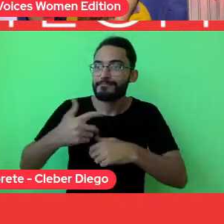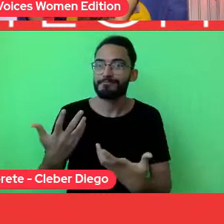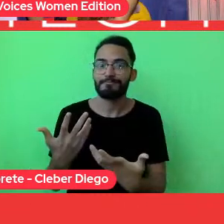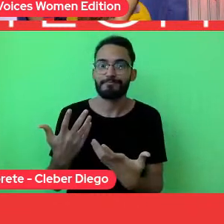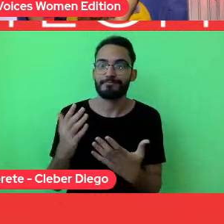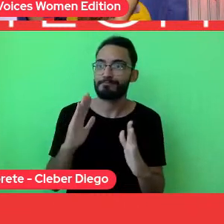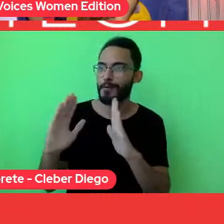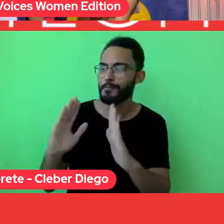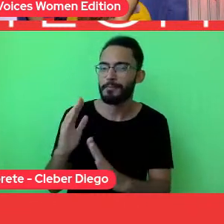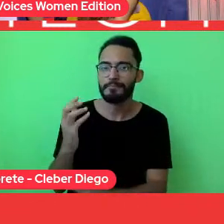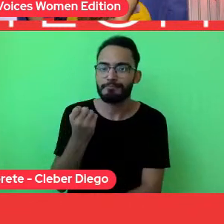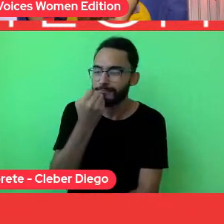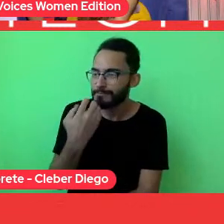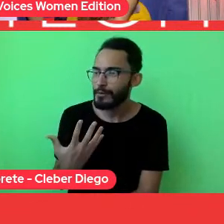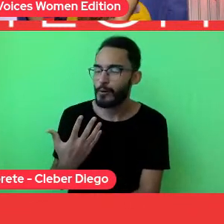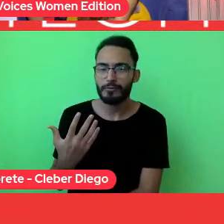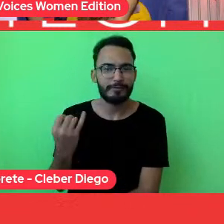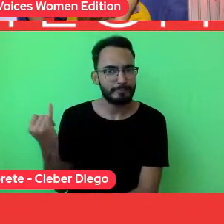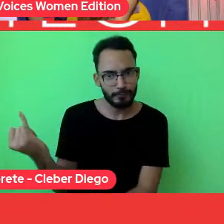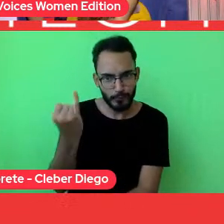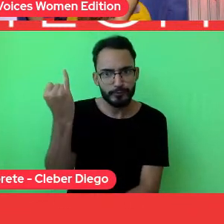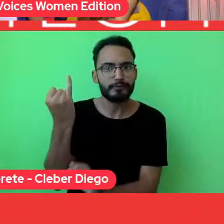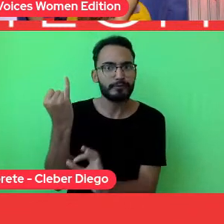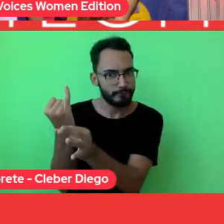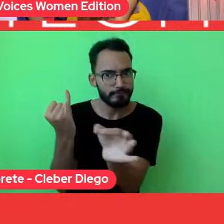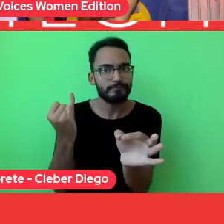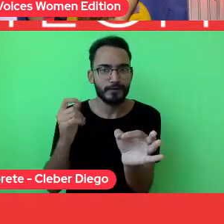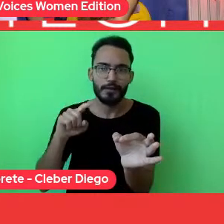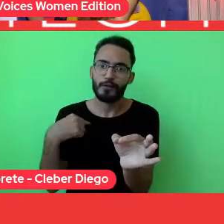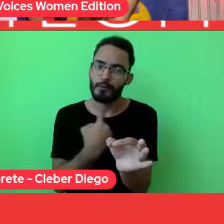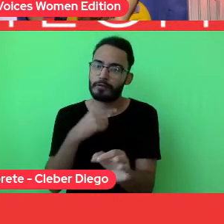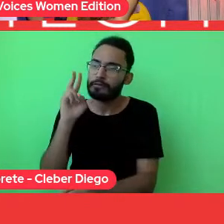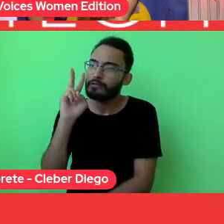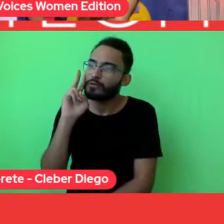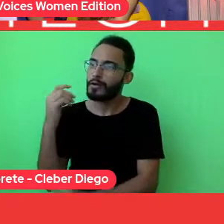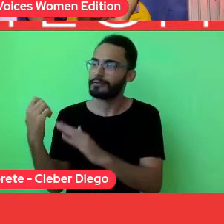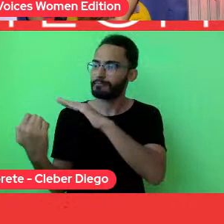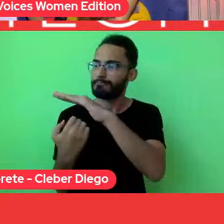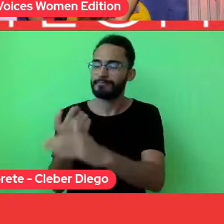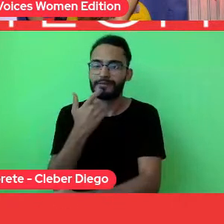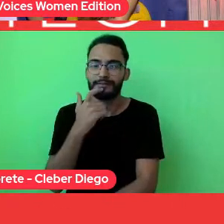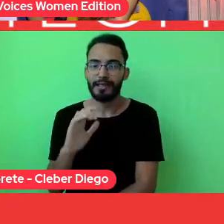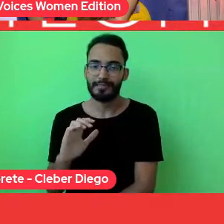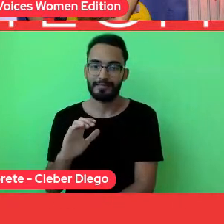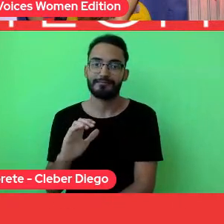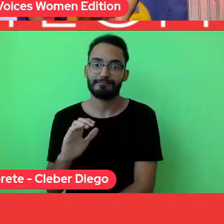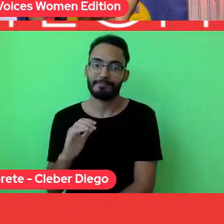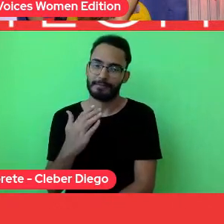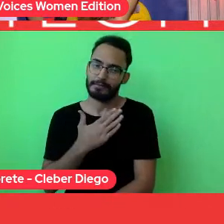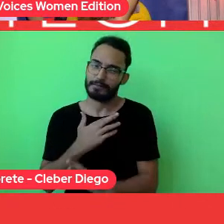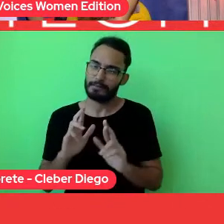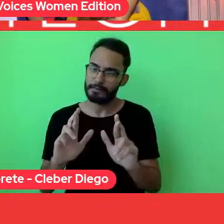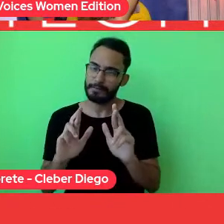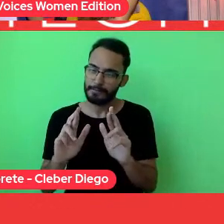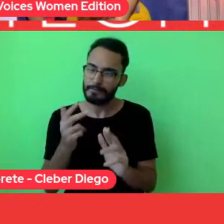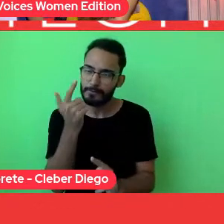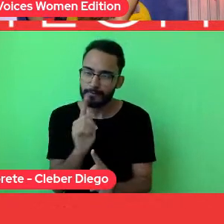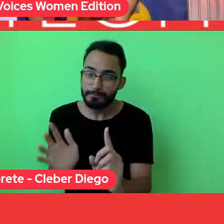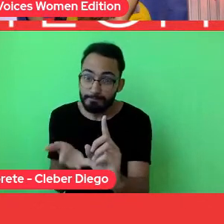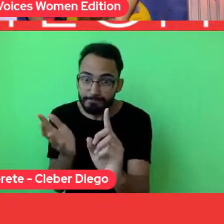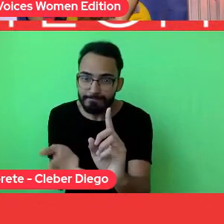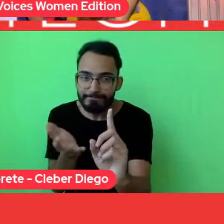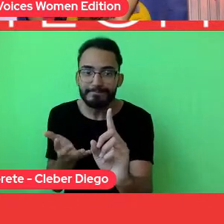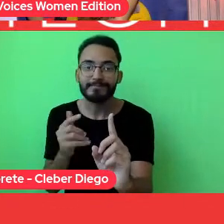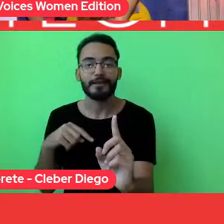realmente é um capítulo super importante para a história da nossa empresa. Né? Então, espero que isso aqui sirva muito de inspiração e que a gente possa